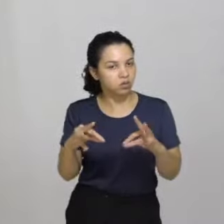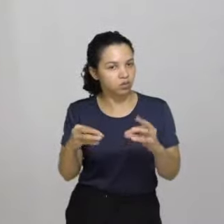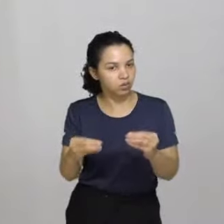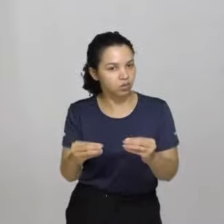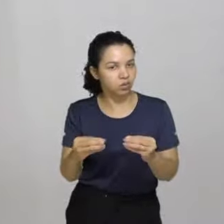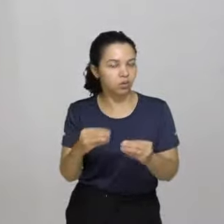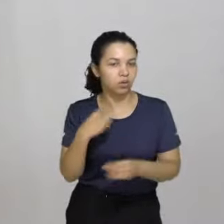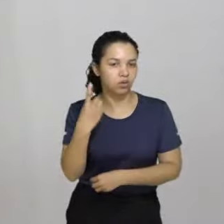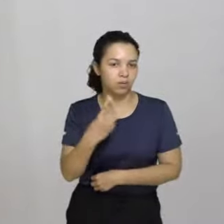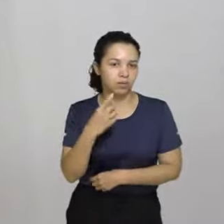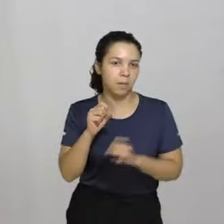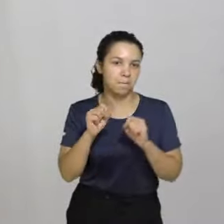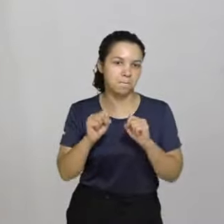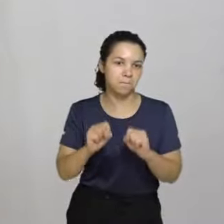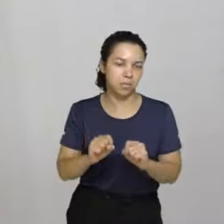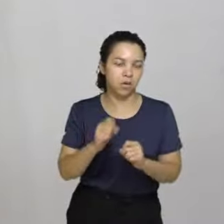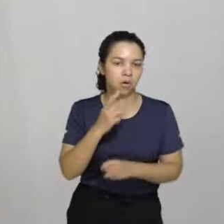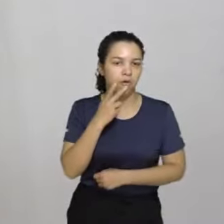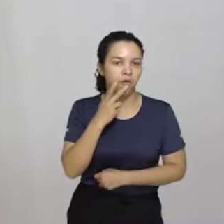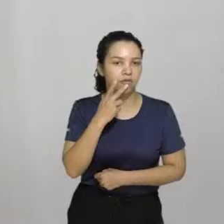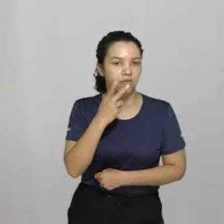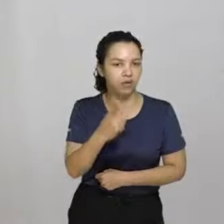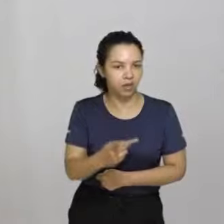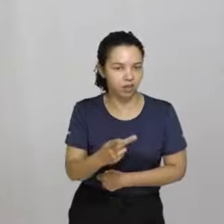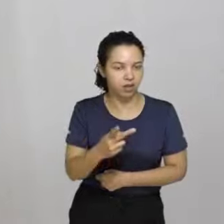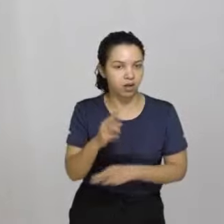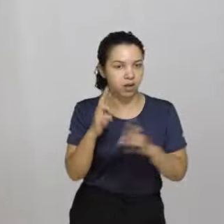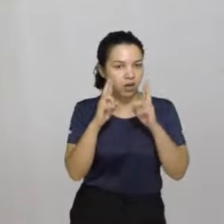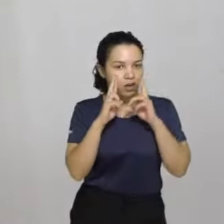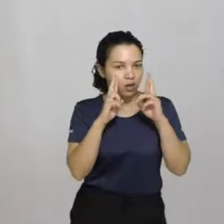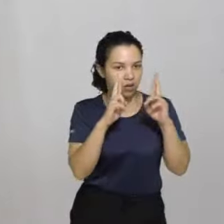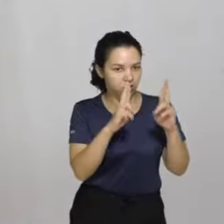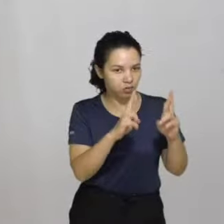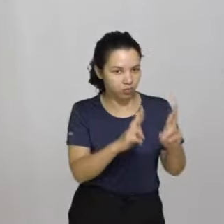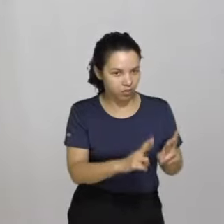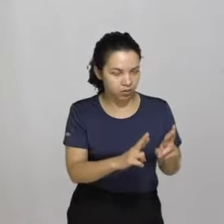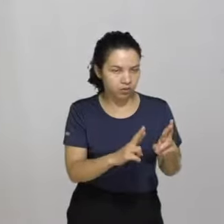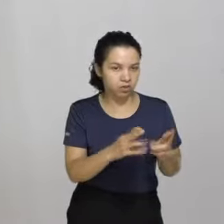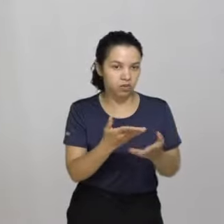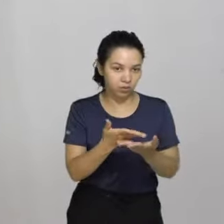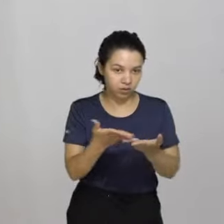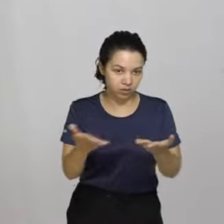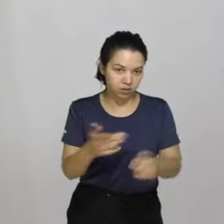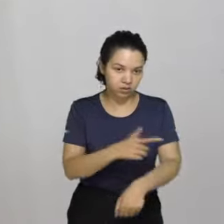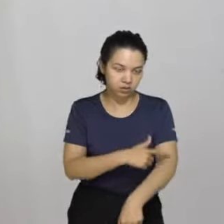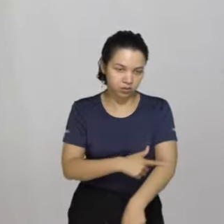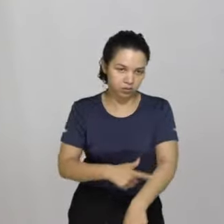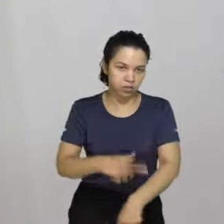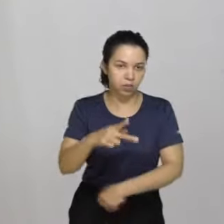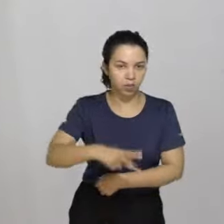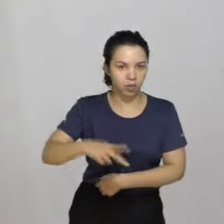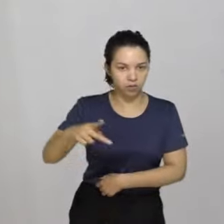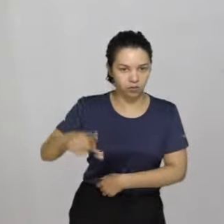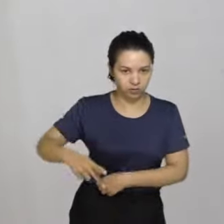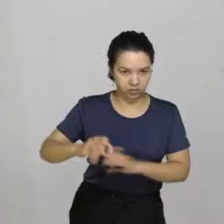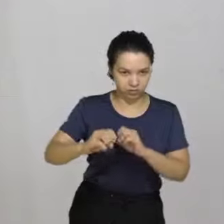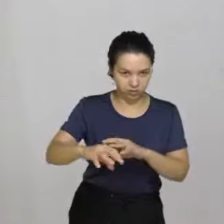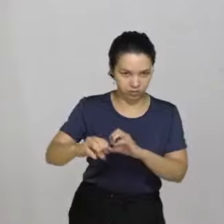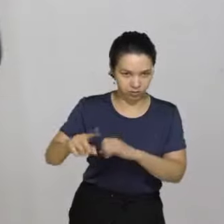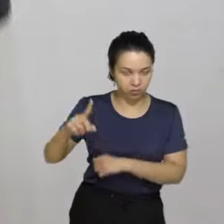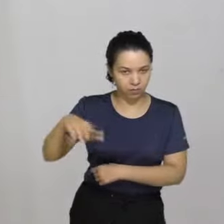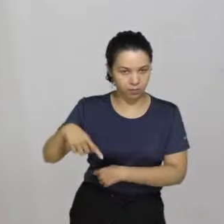falar. É o mínimo do respeito que vocês podem ter como educadores. Eu aprendi quando foi na sala de